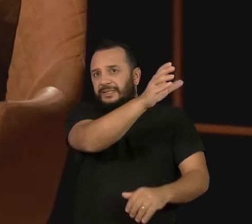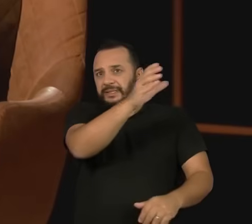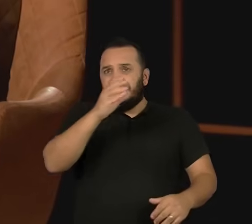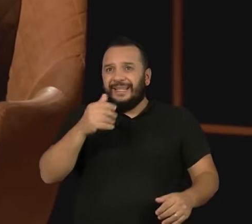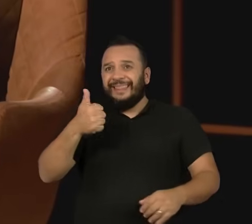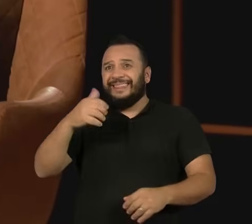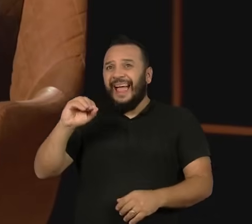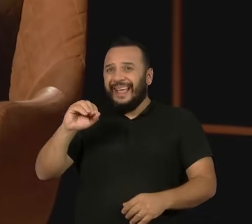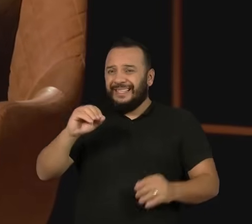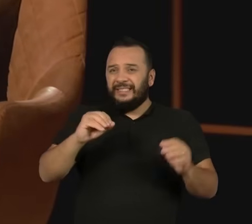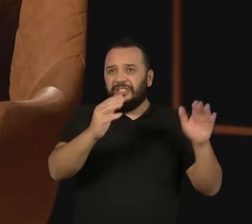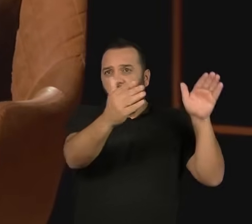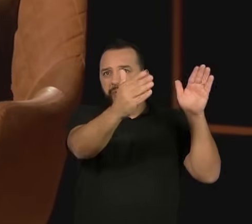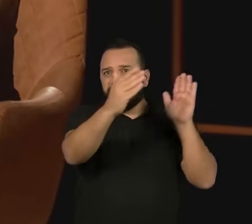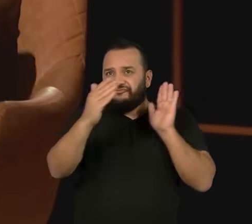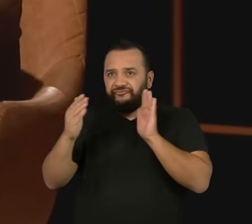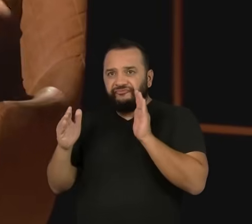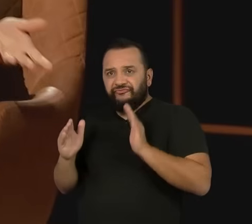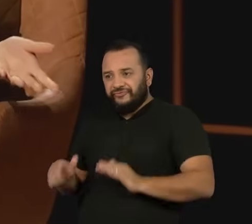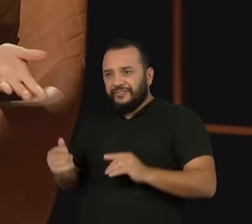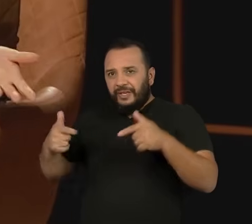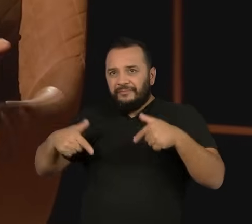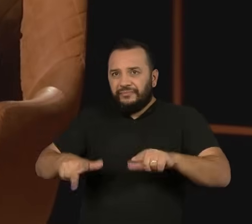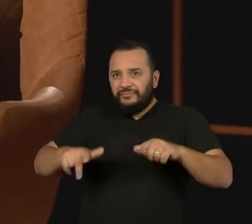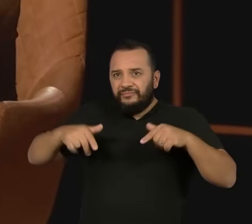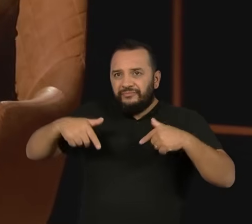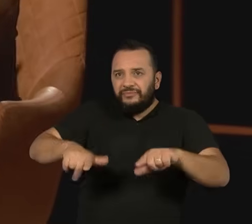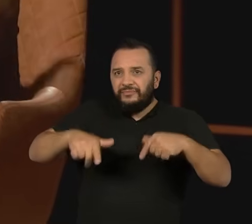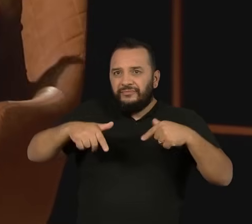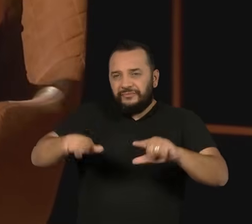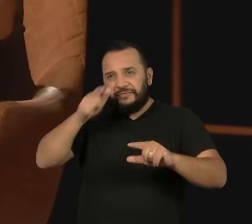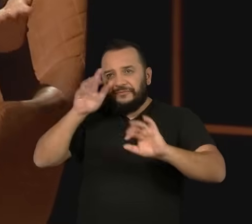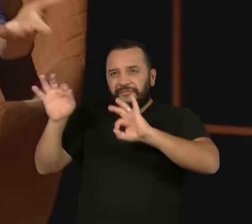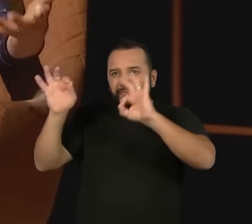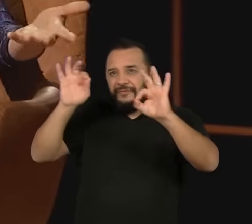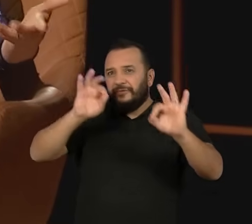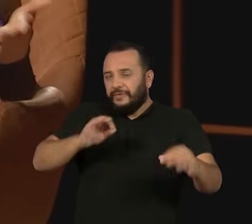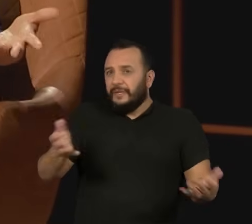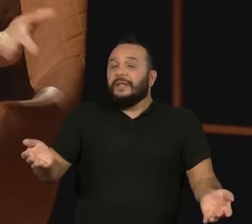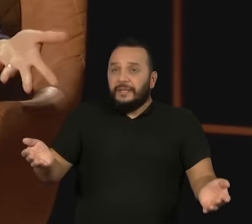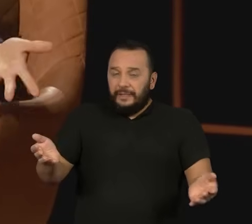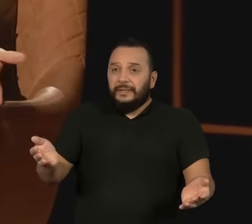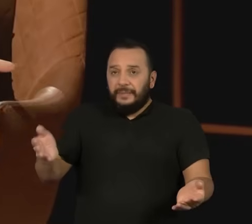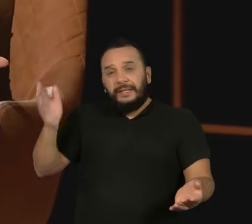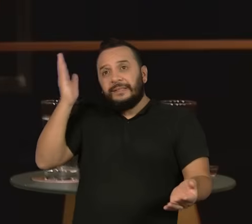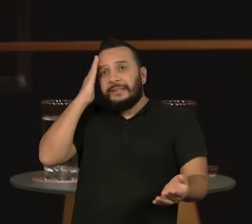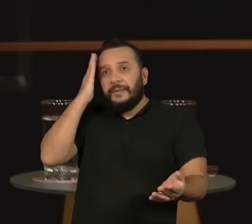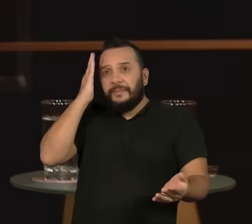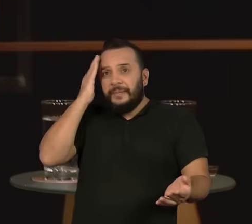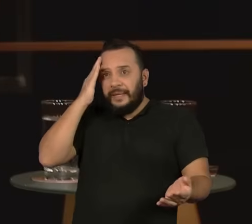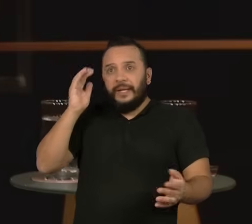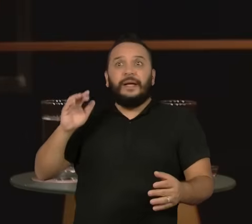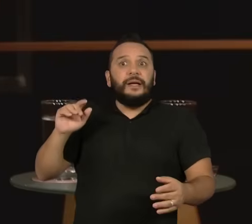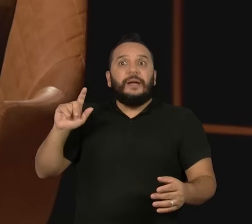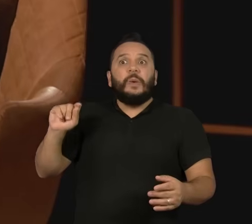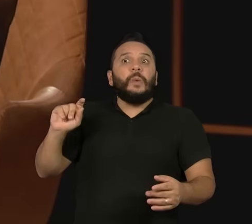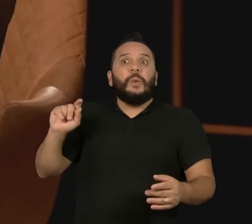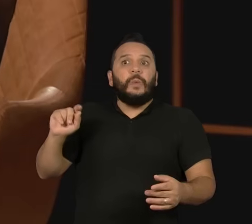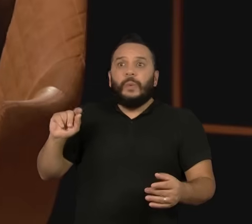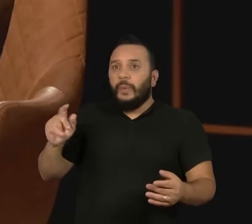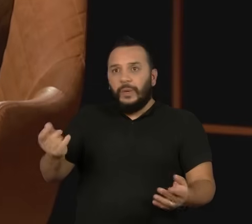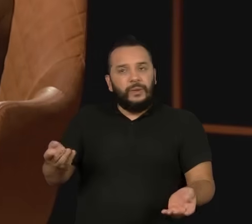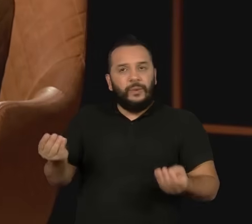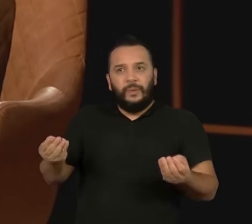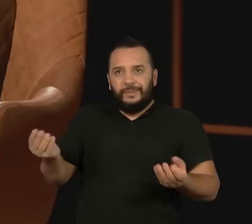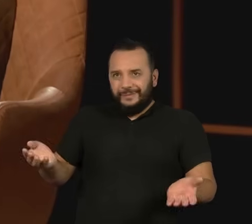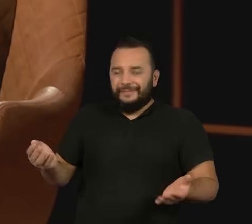10 fitas para assistir aos filmes, para poder saber saber, correr atrás.